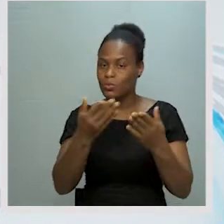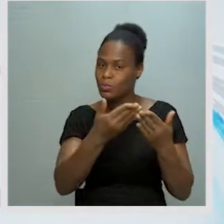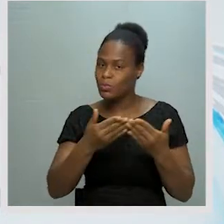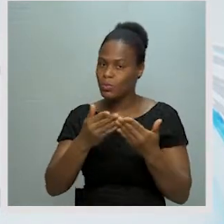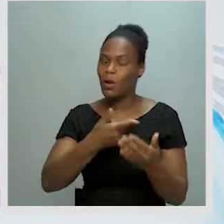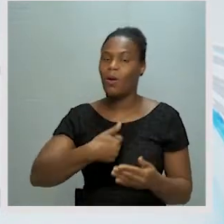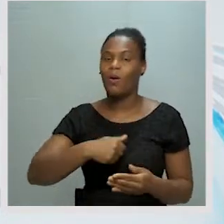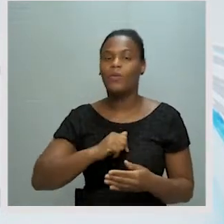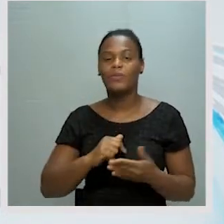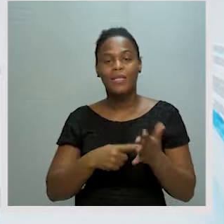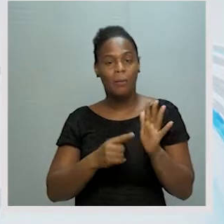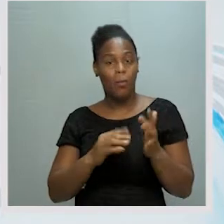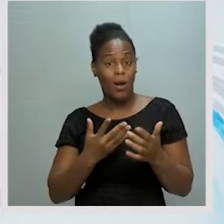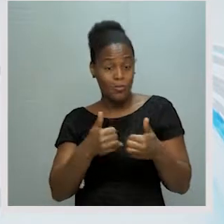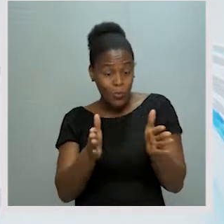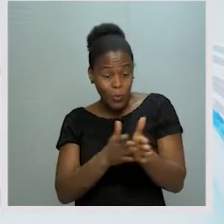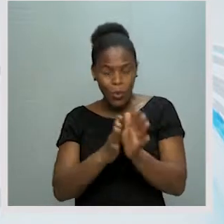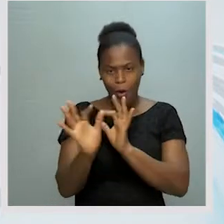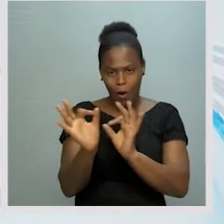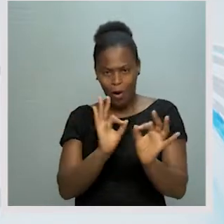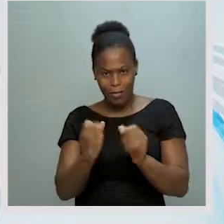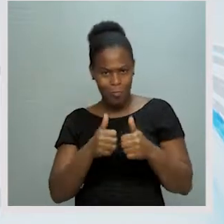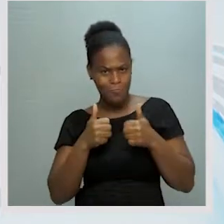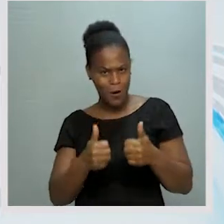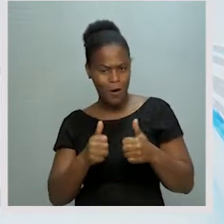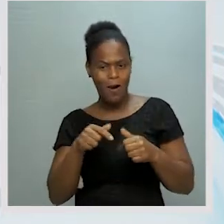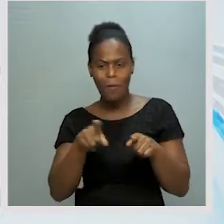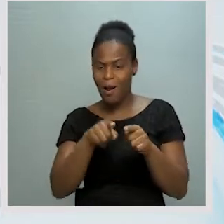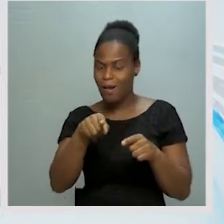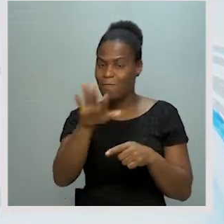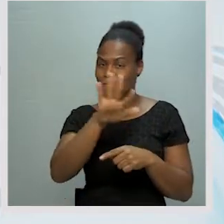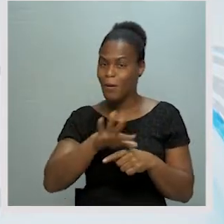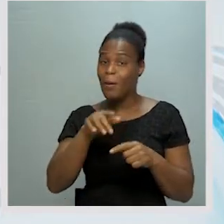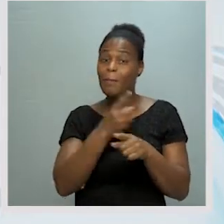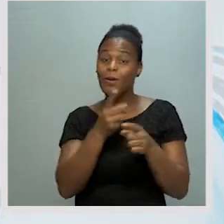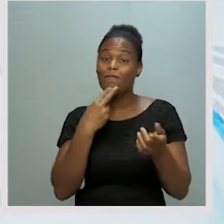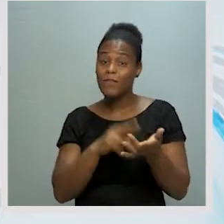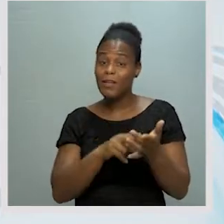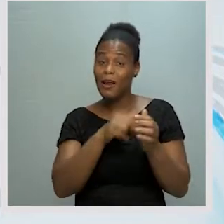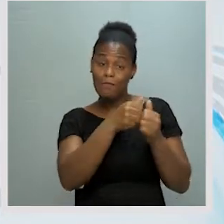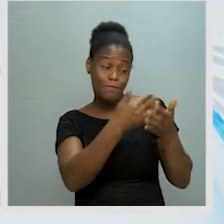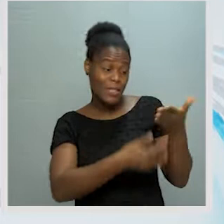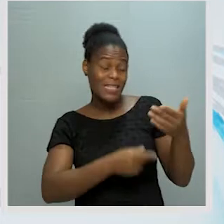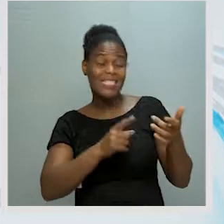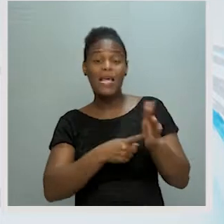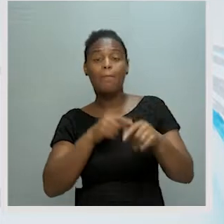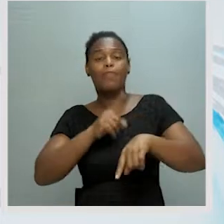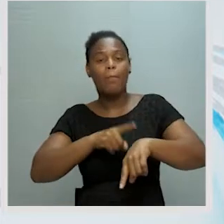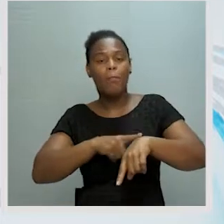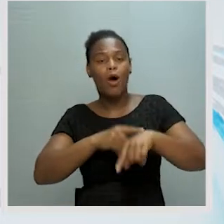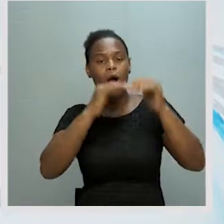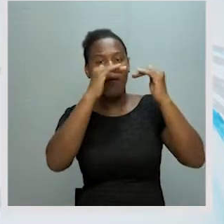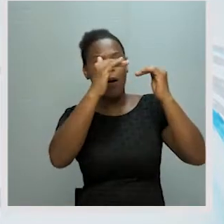estudos. Quando nós organizamos tudo isso desta maneira, porque, na verdade, esta ficha, por exemplo, cronológica, a